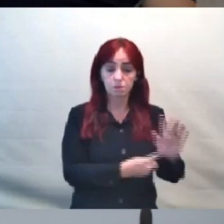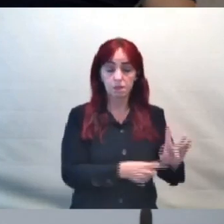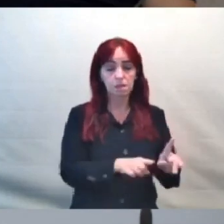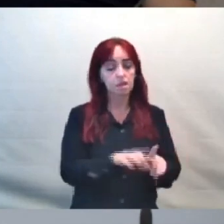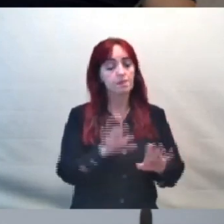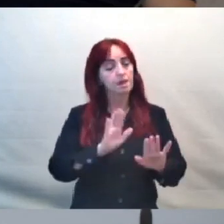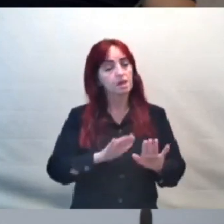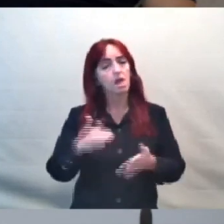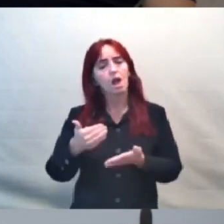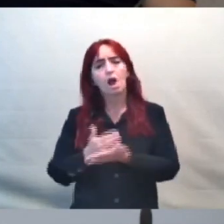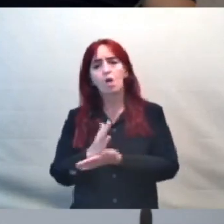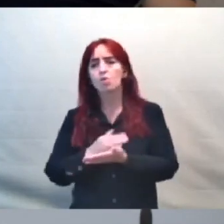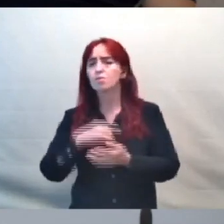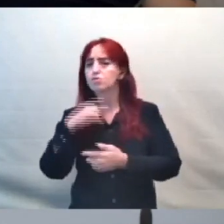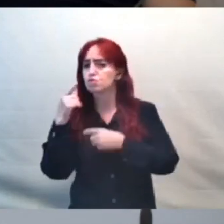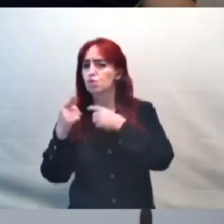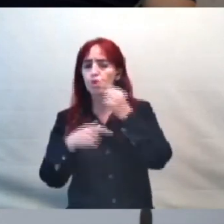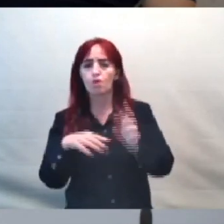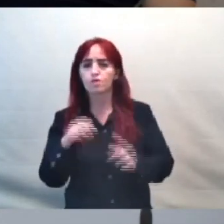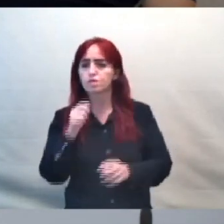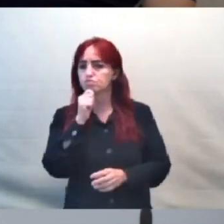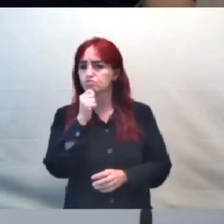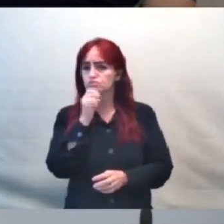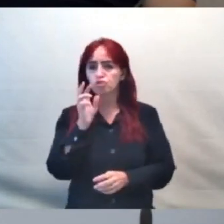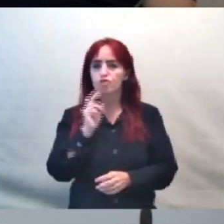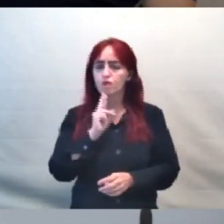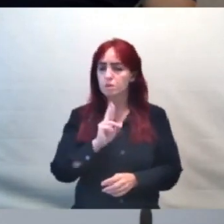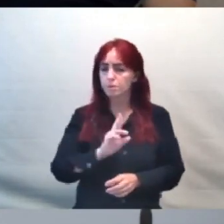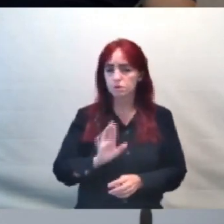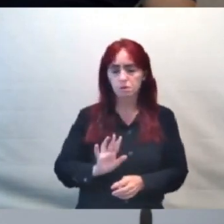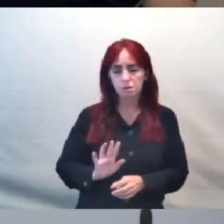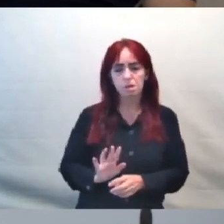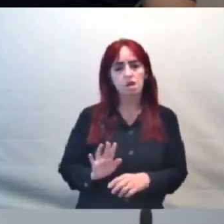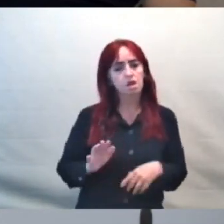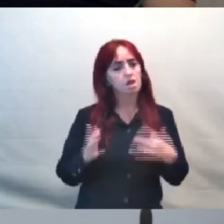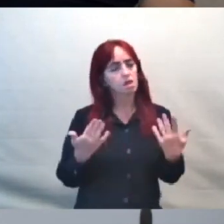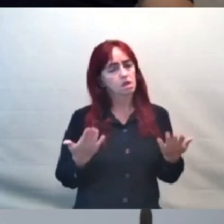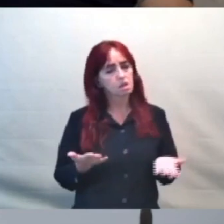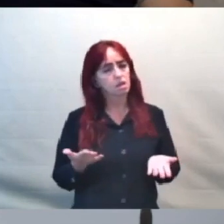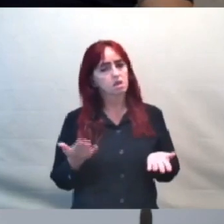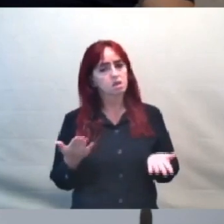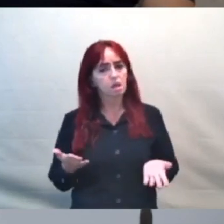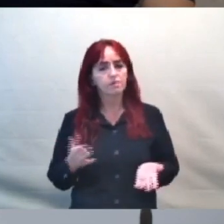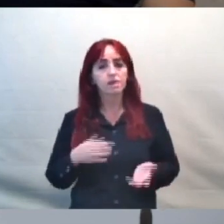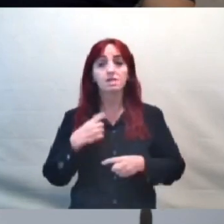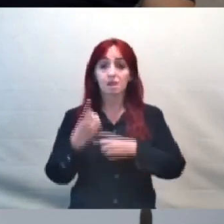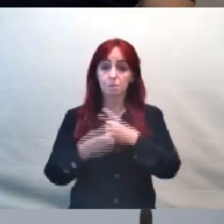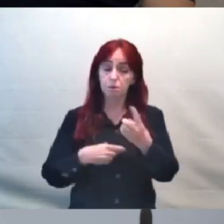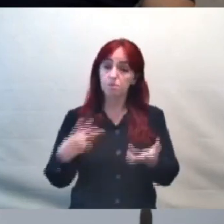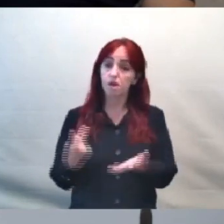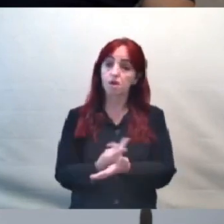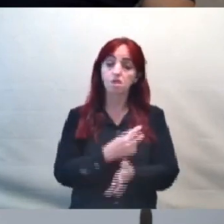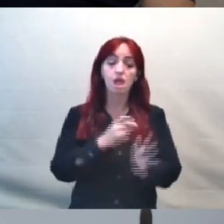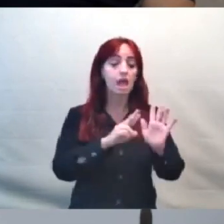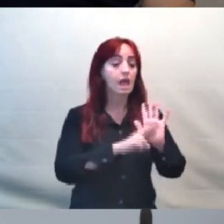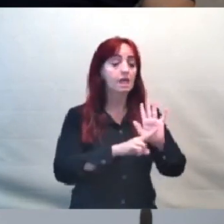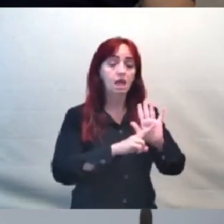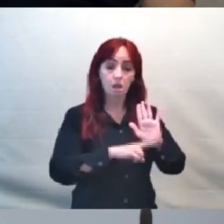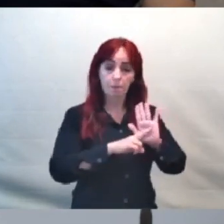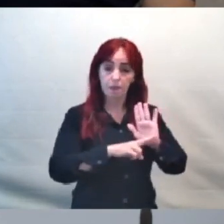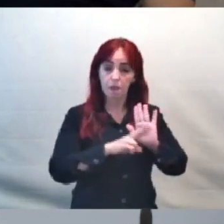foi respondida, talvez gera-se um requerimento de comissão para poder fazer pedido de